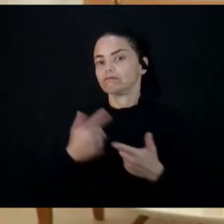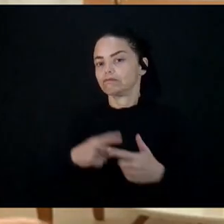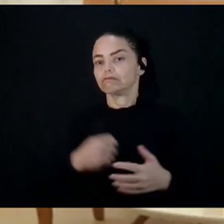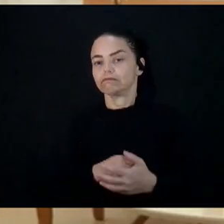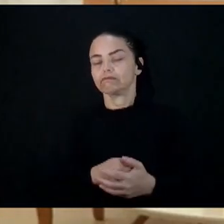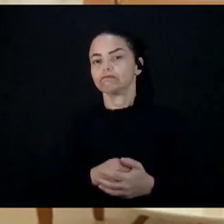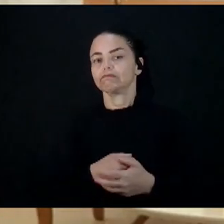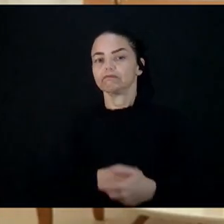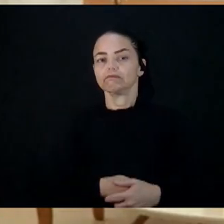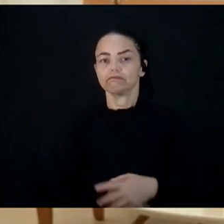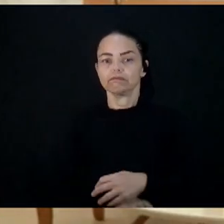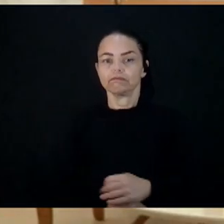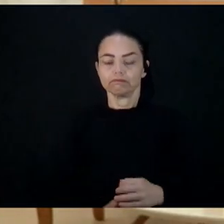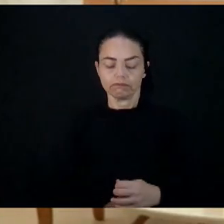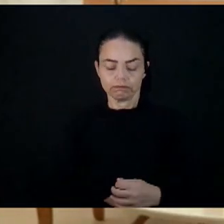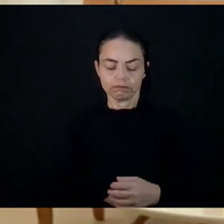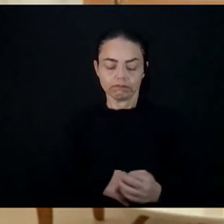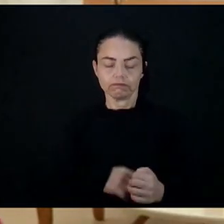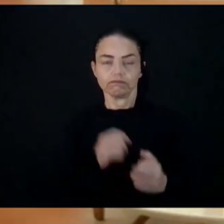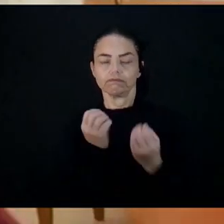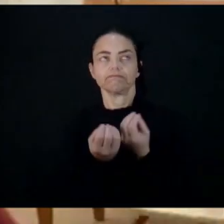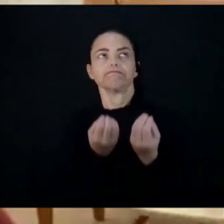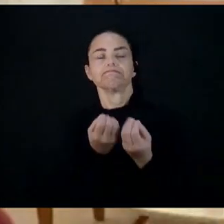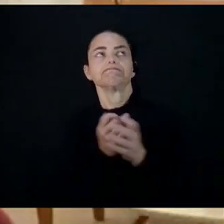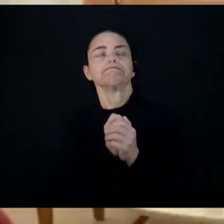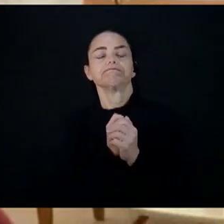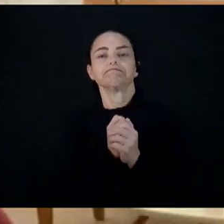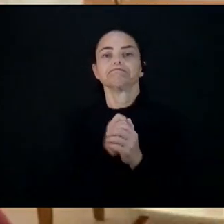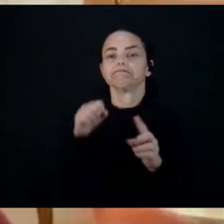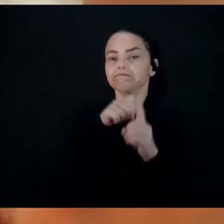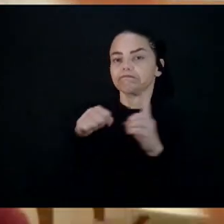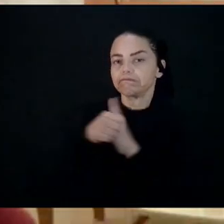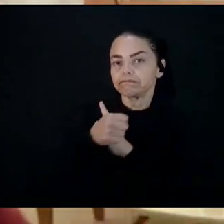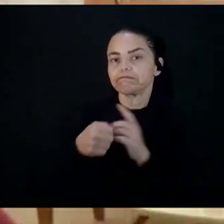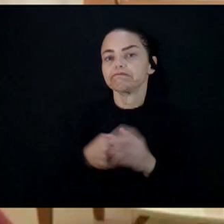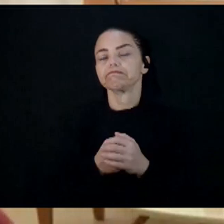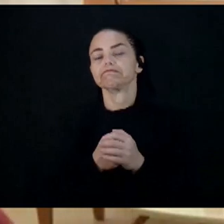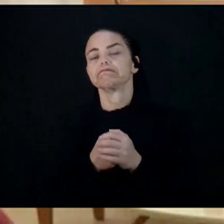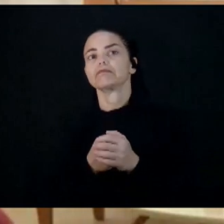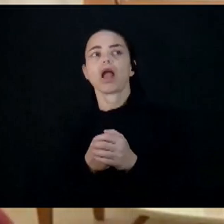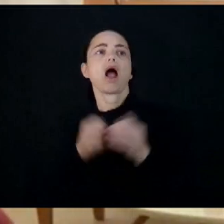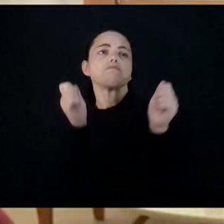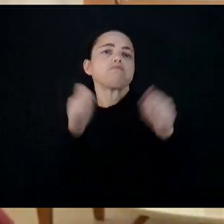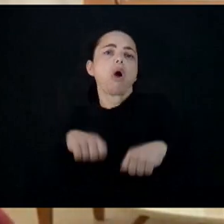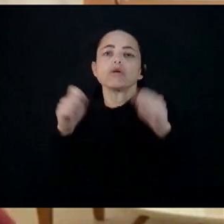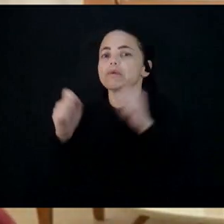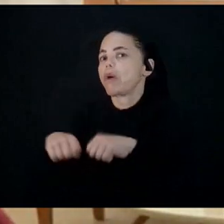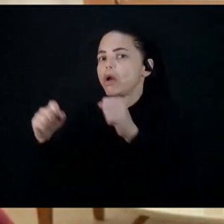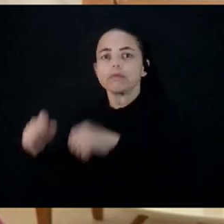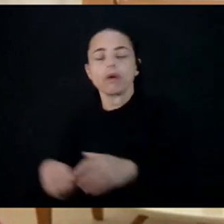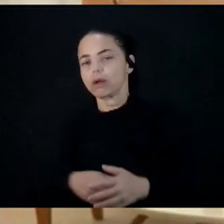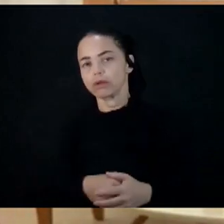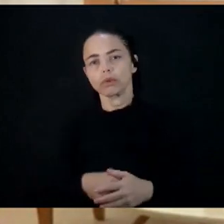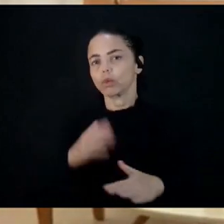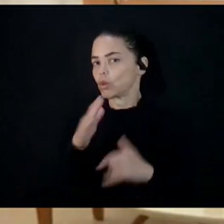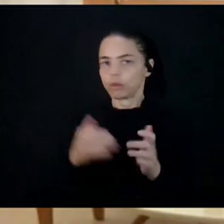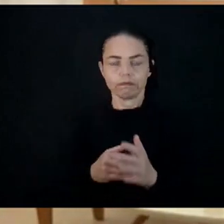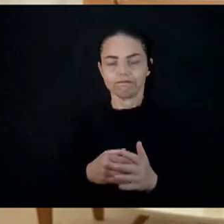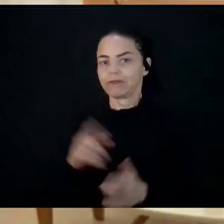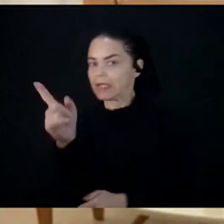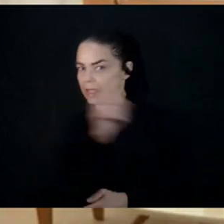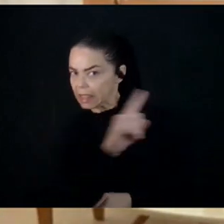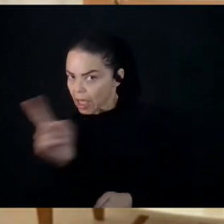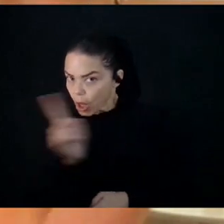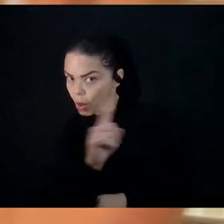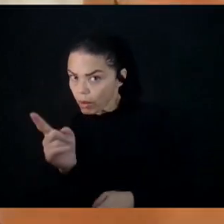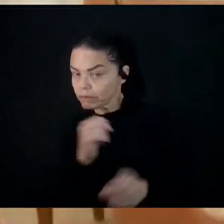gente cria uma sociedade que é permissiva. E não é bem assim.